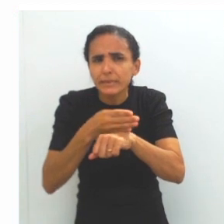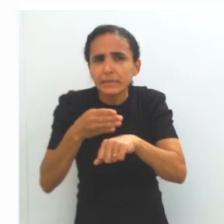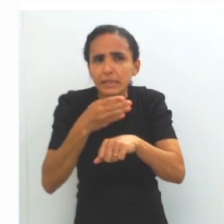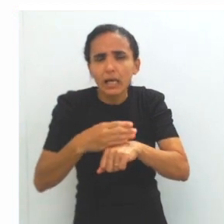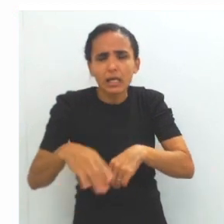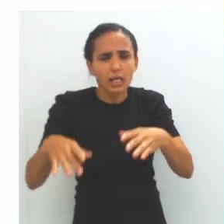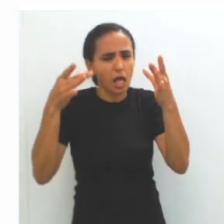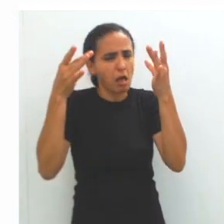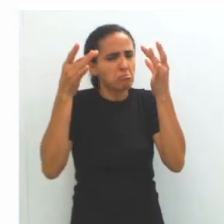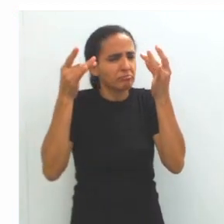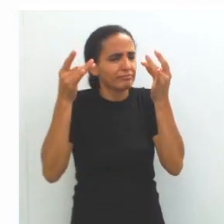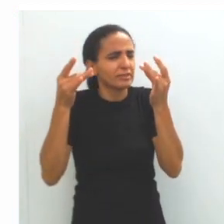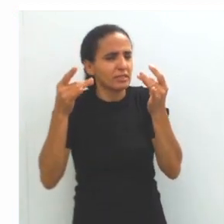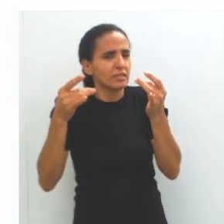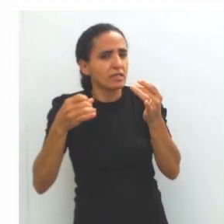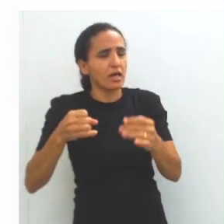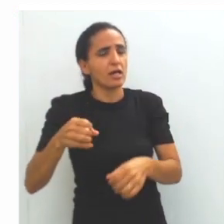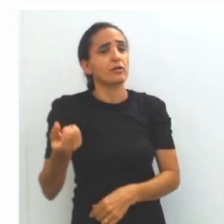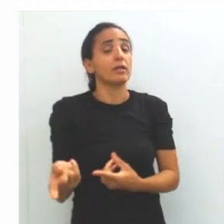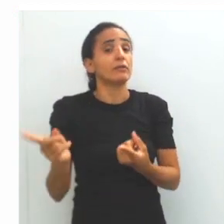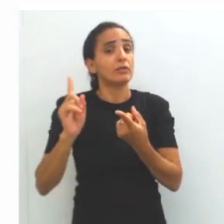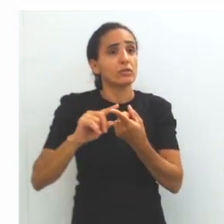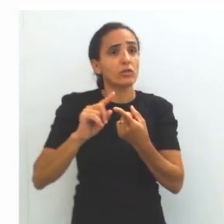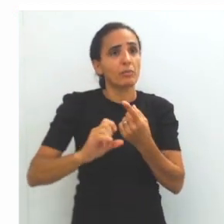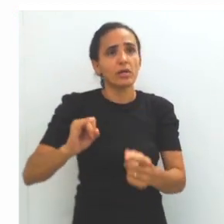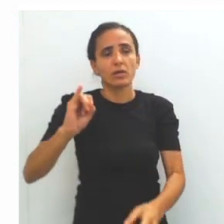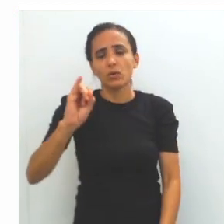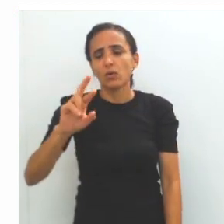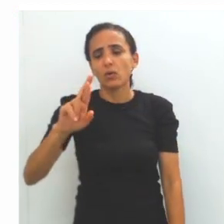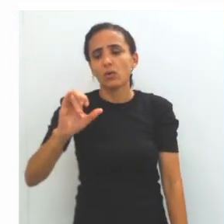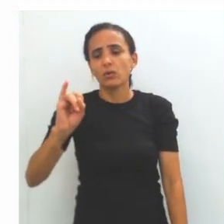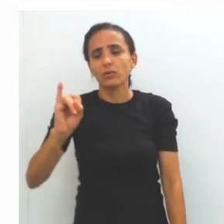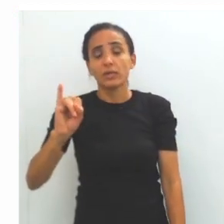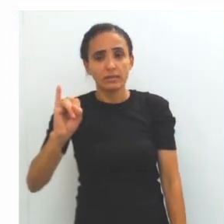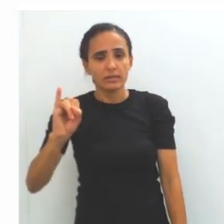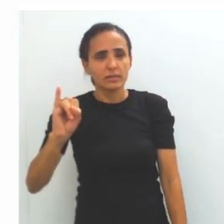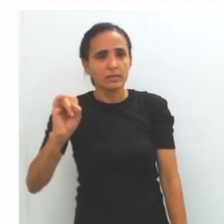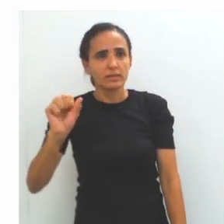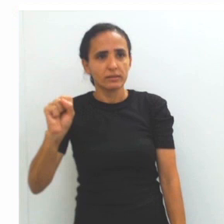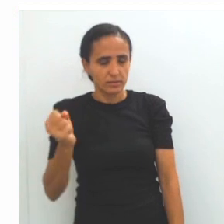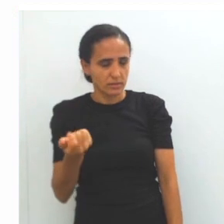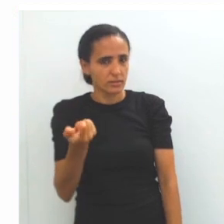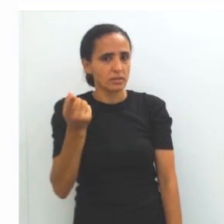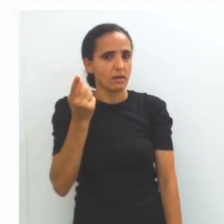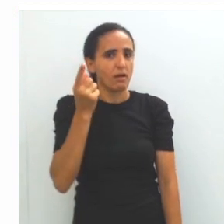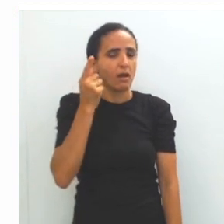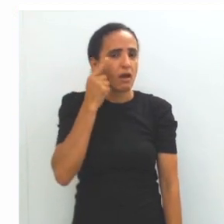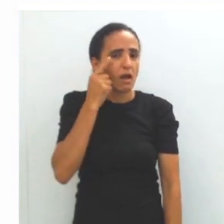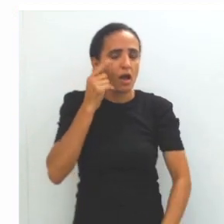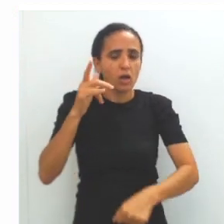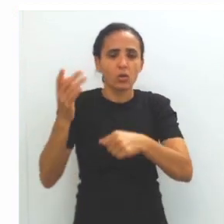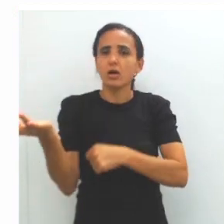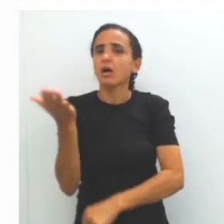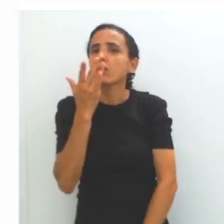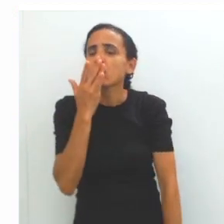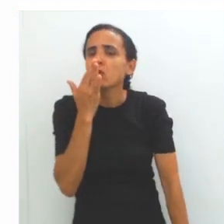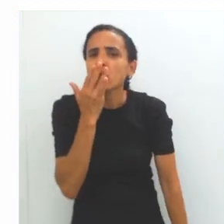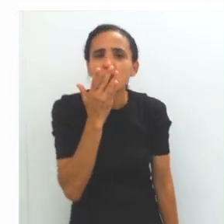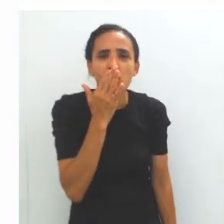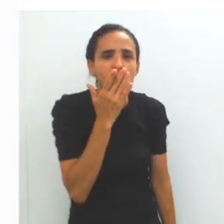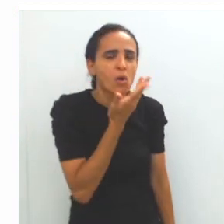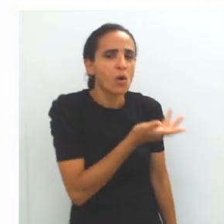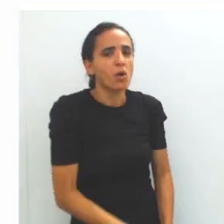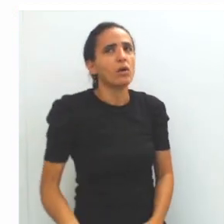na anatomia externa a íris. O que é a íris? É a parte colorida do olho. É onde identifica-se